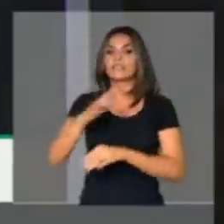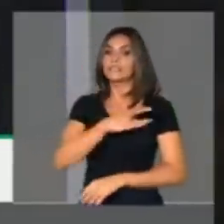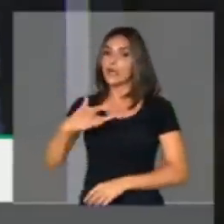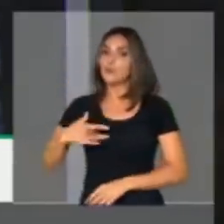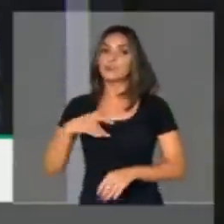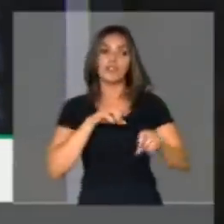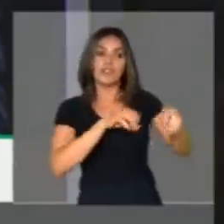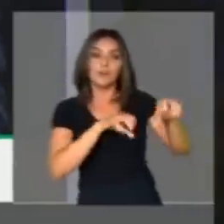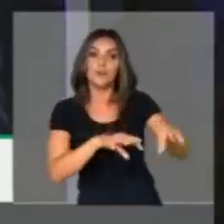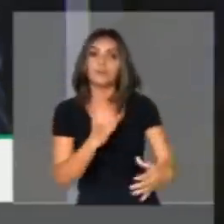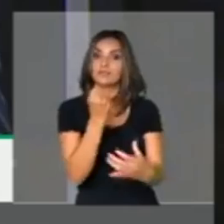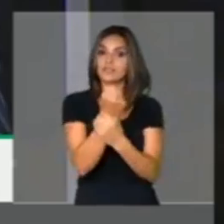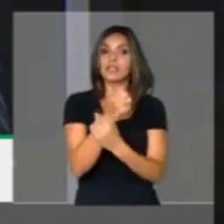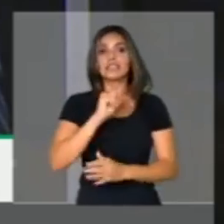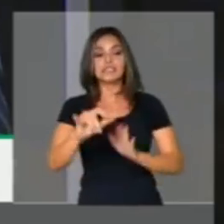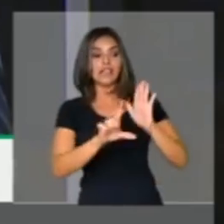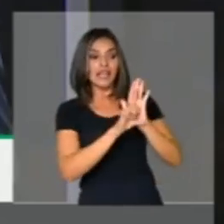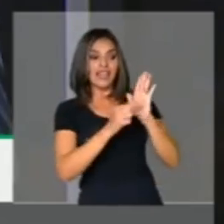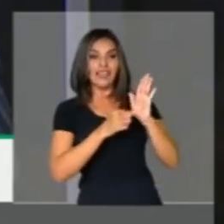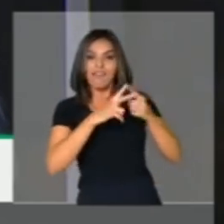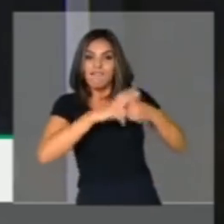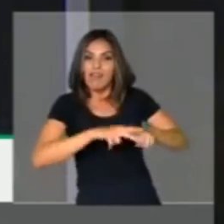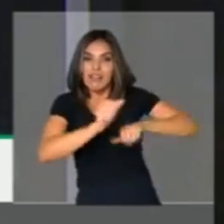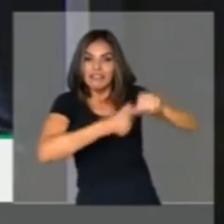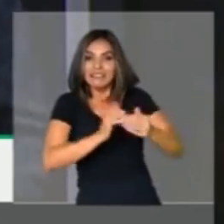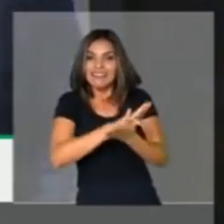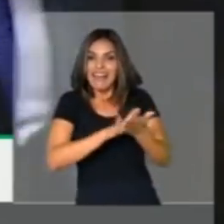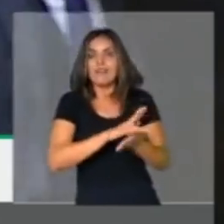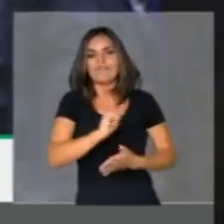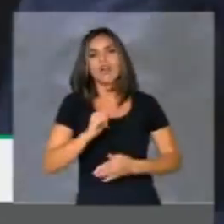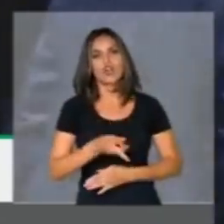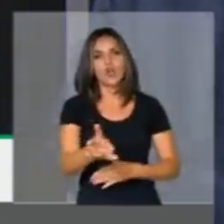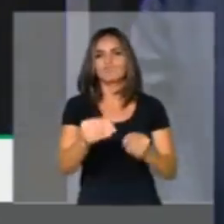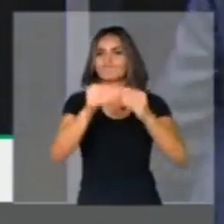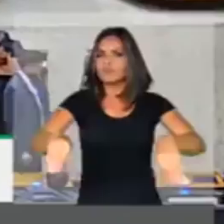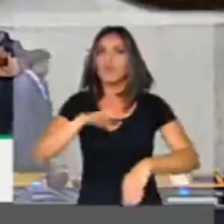segurança, que sem a reforma vai continuar absolutamente sucateado. Obrigado, senhor presidente. Obrigada, nobre deputado.